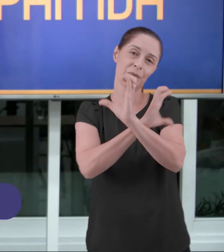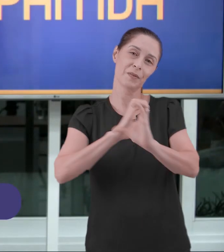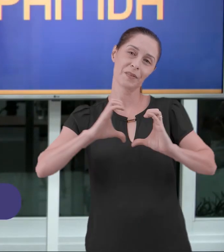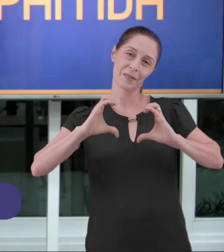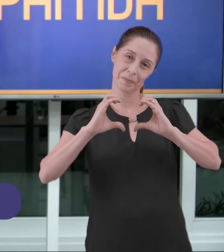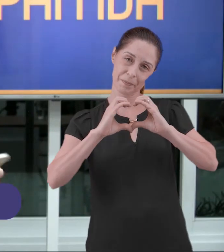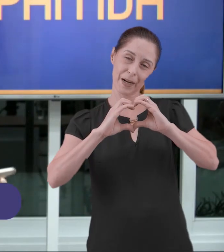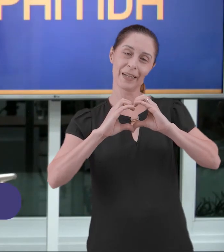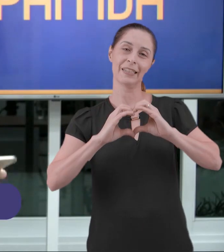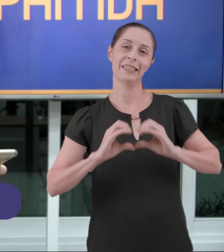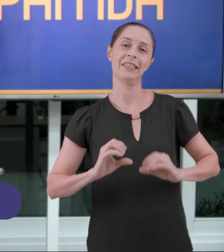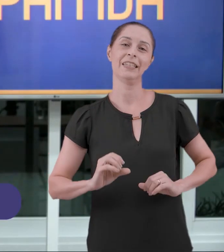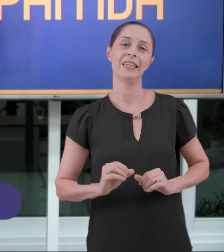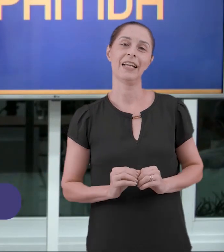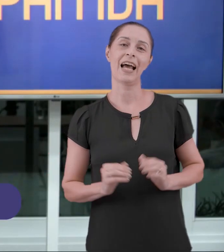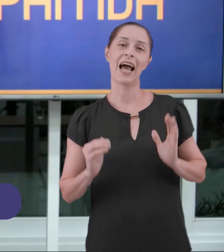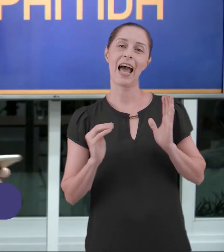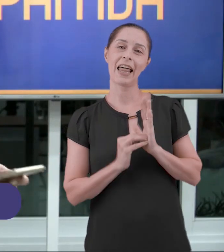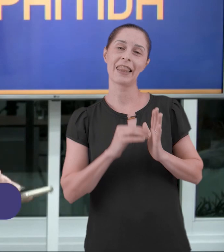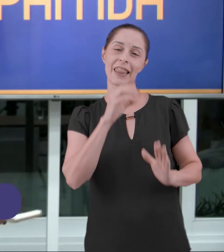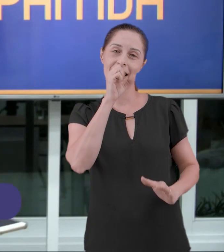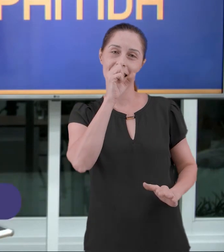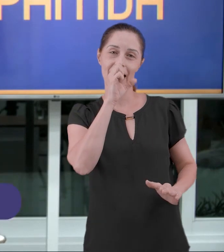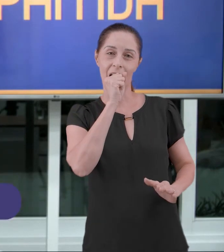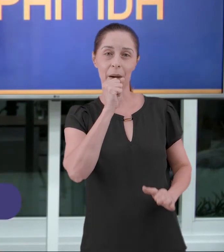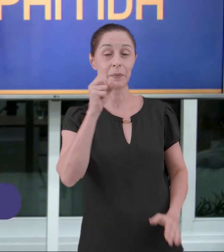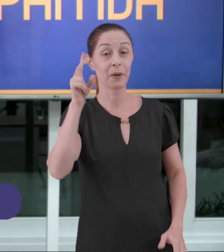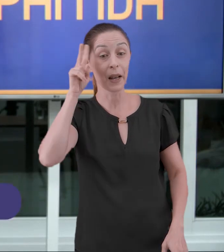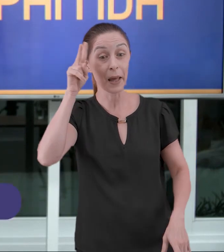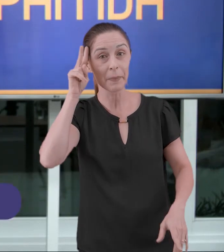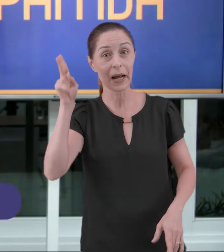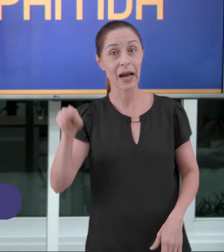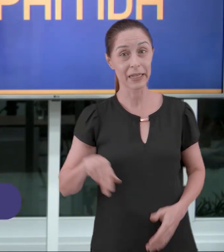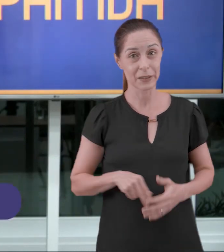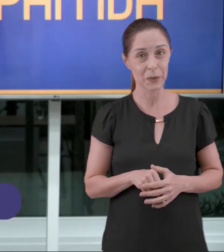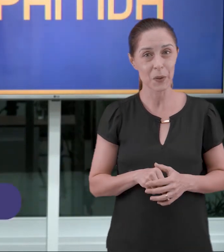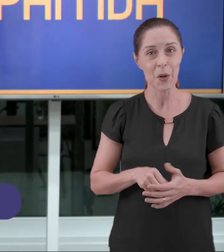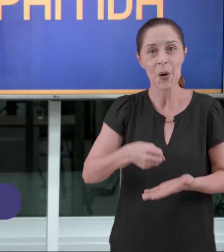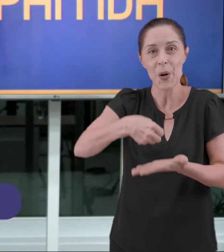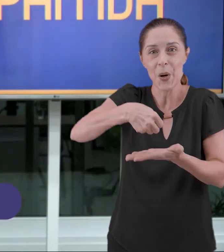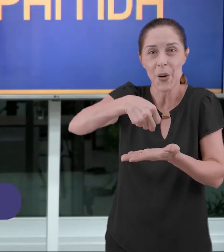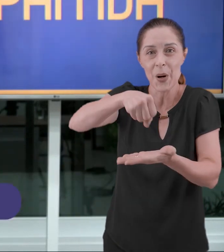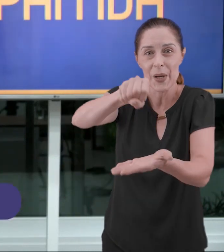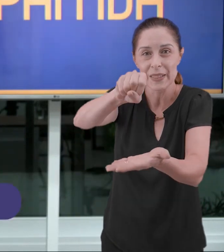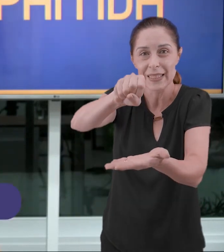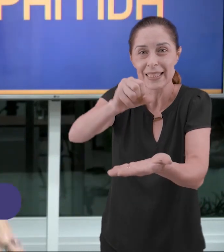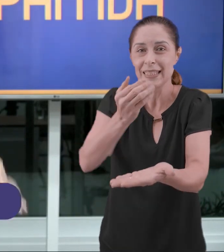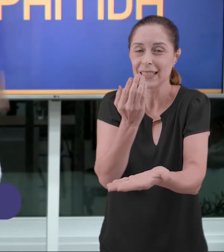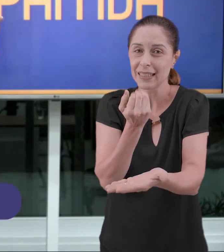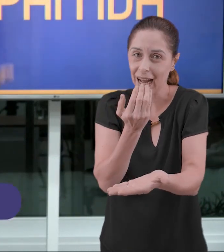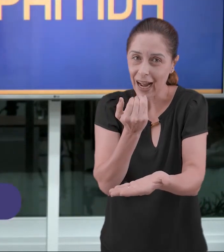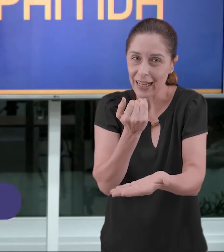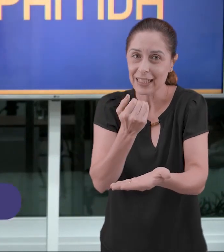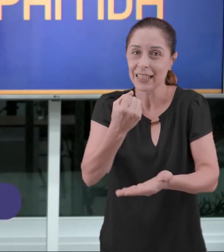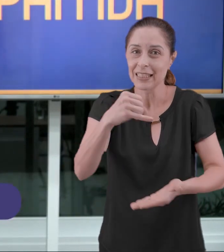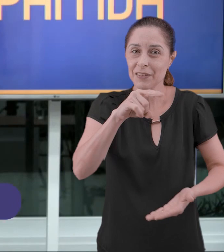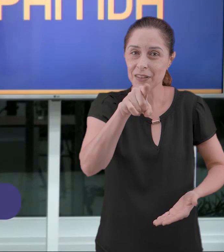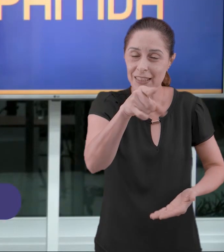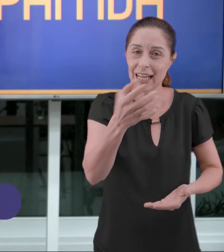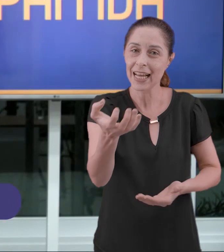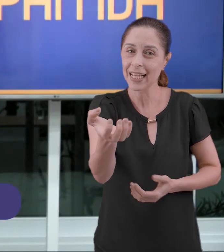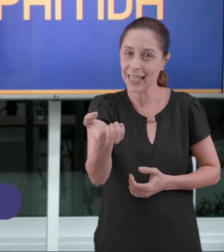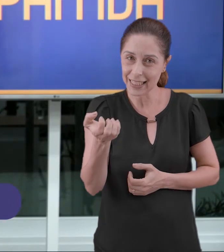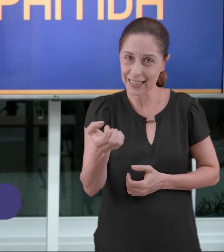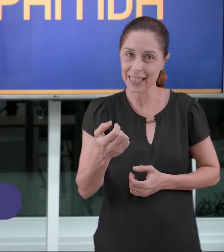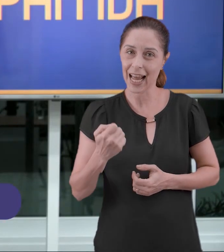sábado, eu quero relembrar das cestas básicas que a gente colocou aí na sua tela. Então, se você quiser colaborar também, tá aí disponível